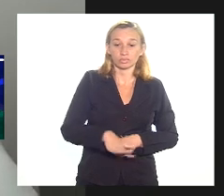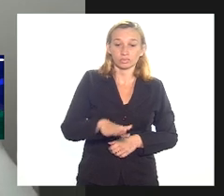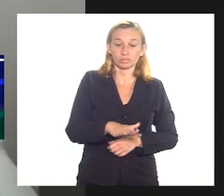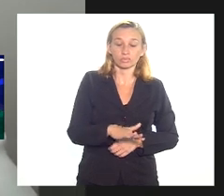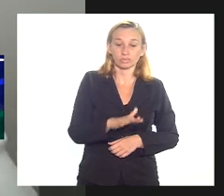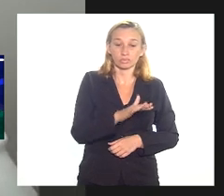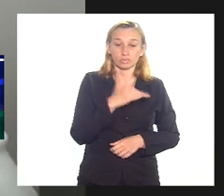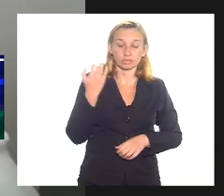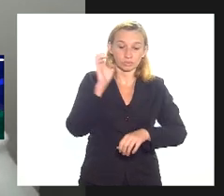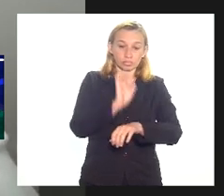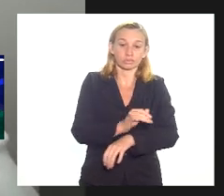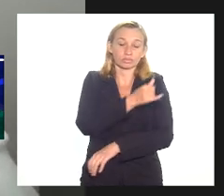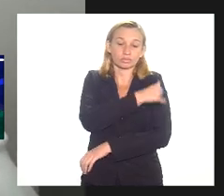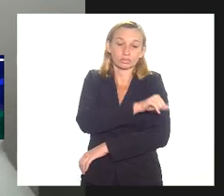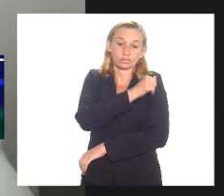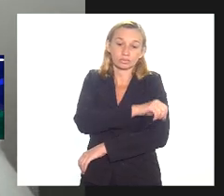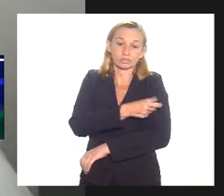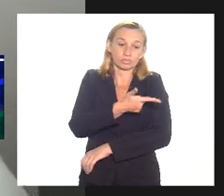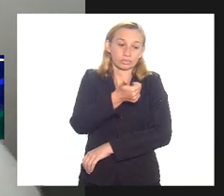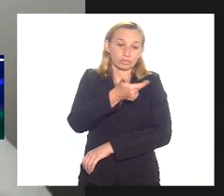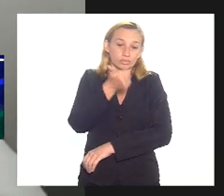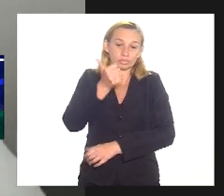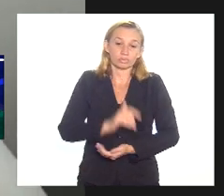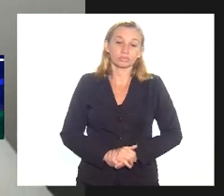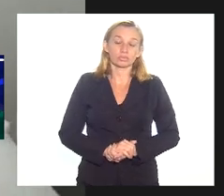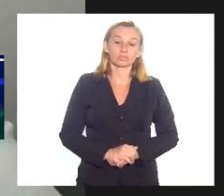Janeiro. E, no último domingo, a gente teve aí